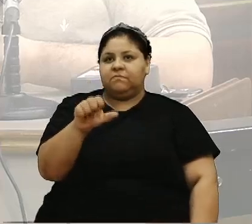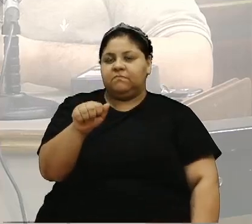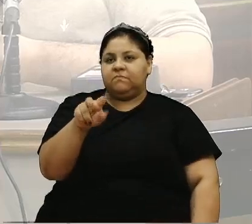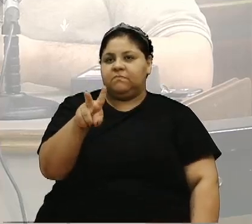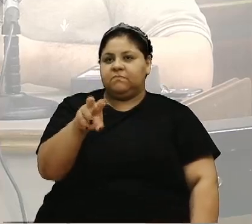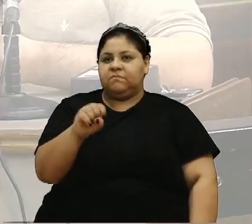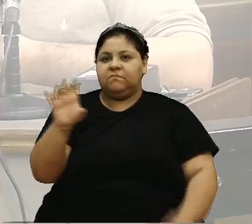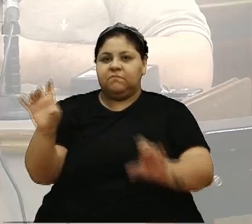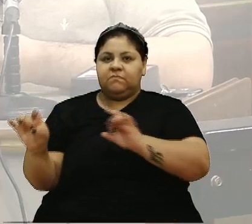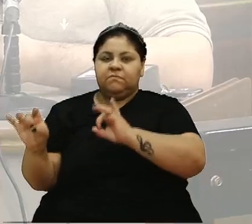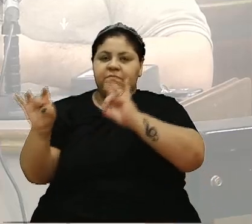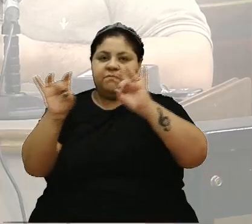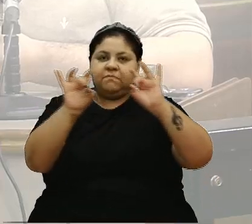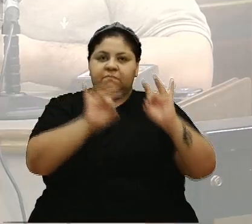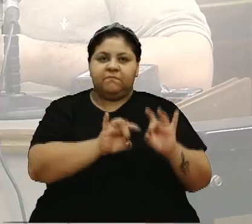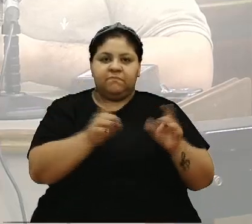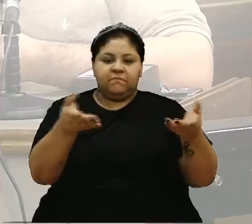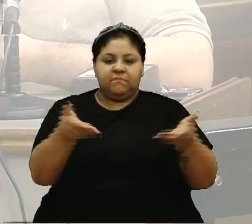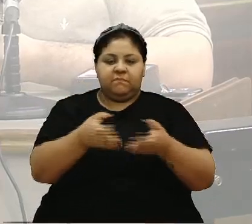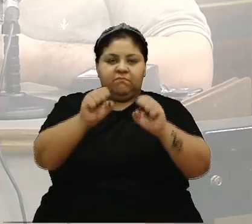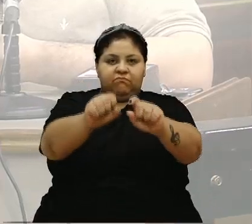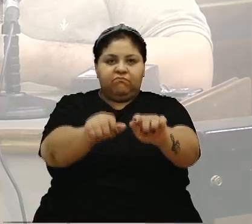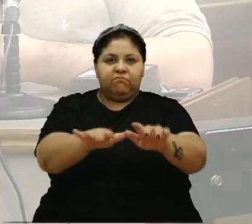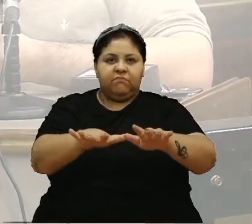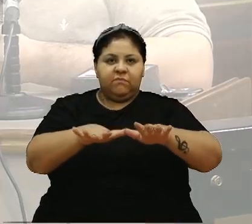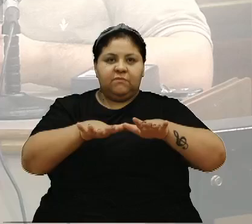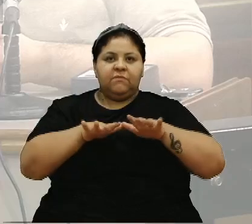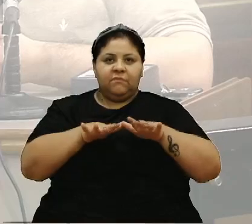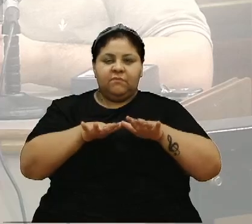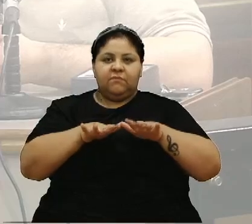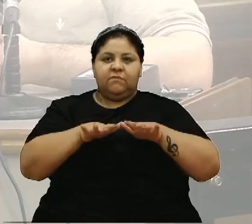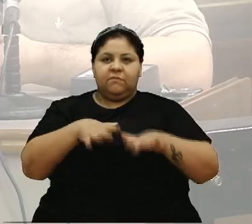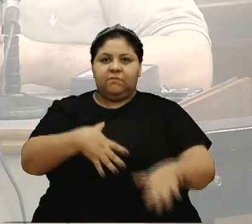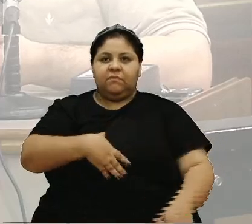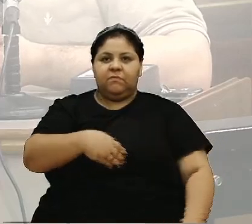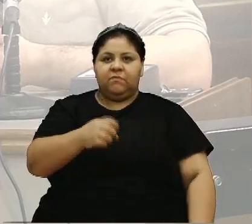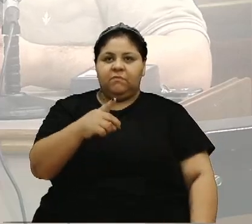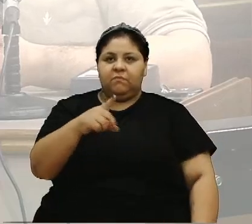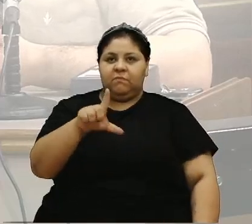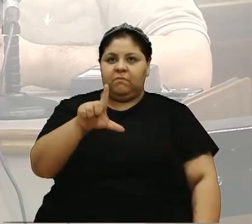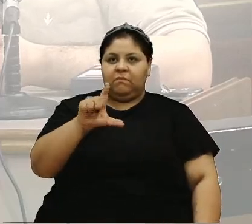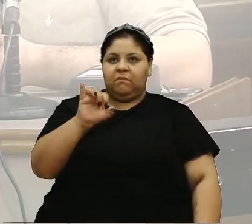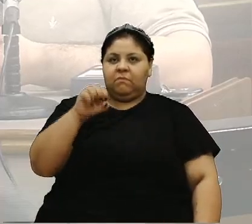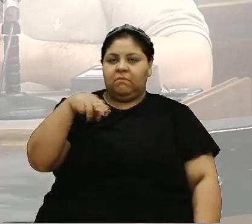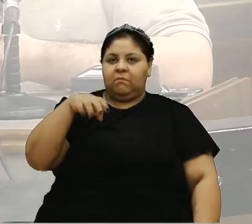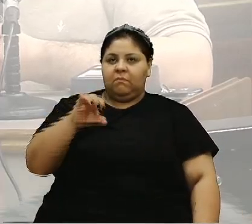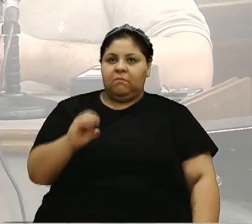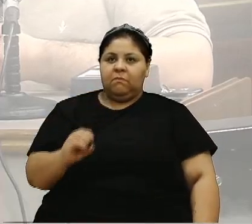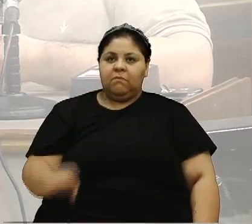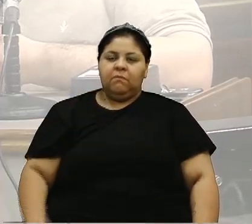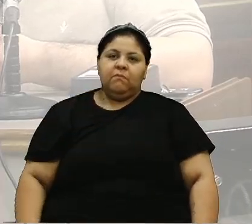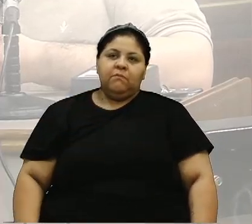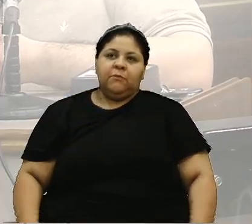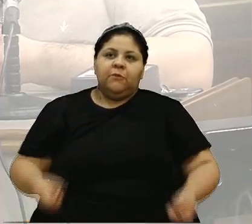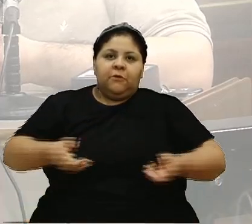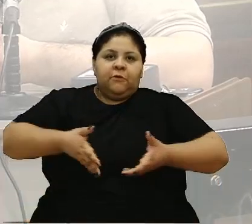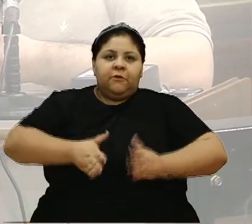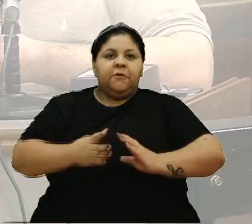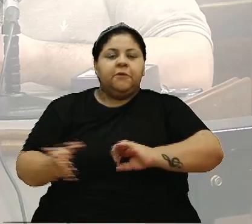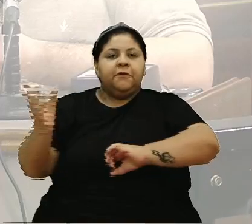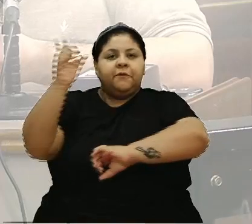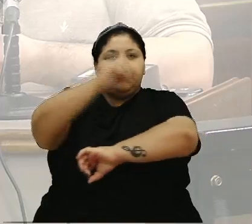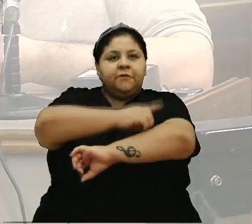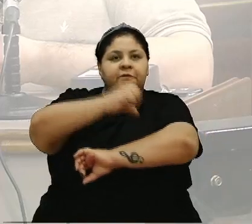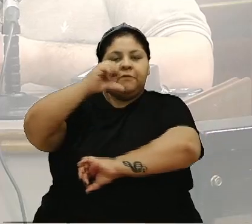acompanha aqui nesta sessão plenária, filho do Plínio Mioranza, que nasceu no dia